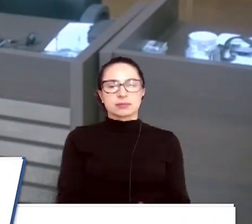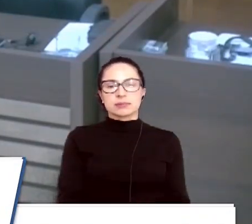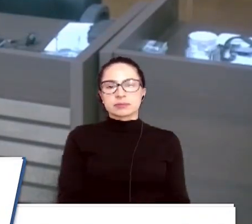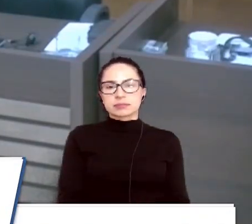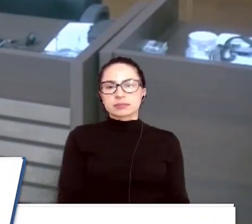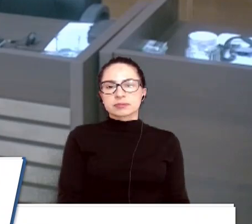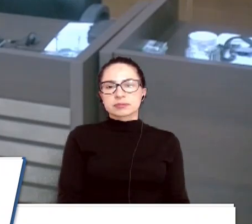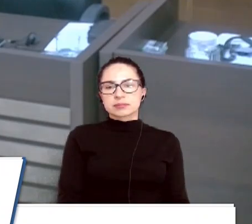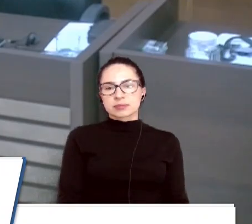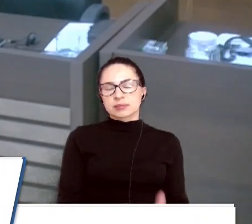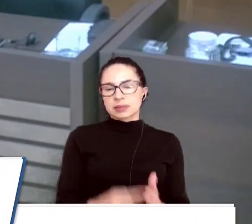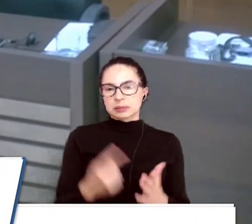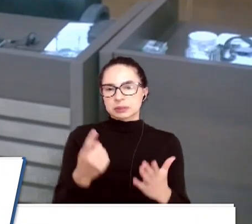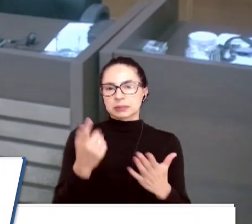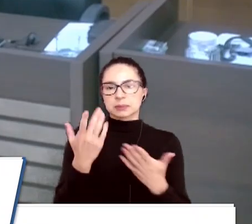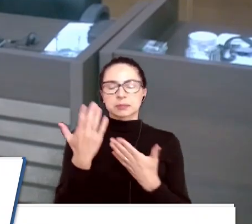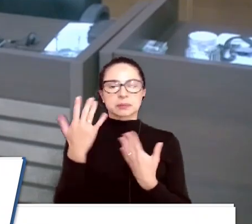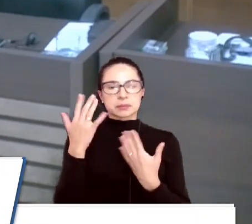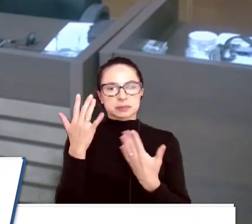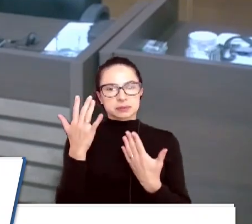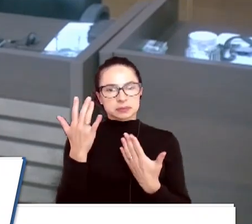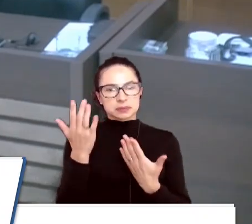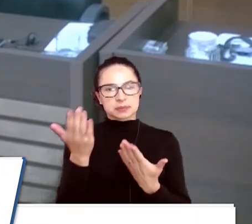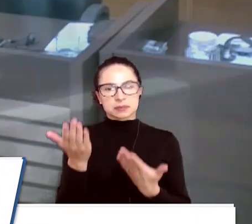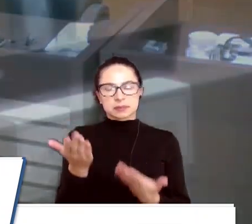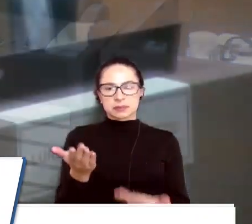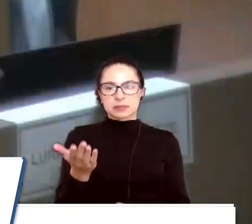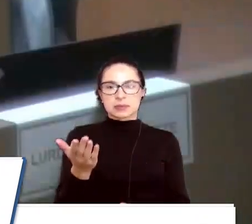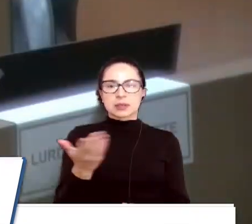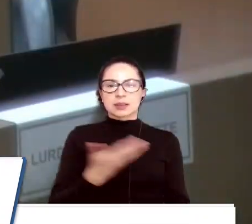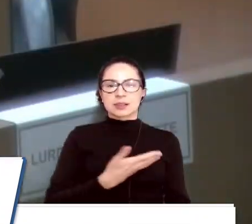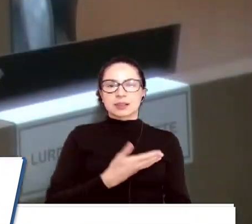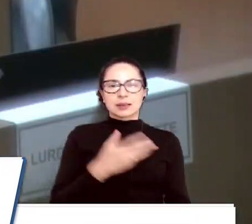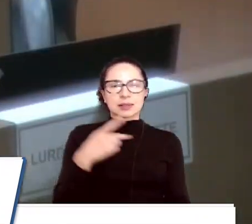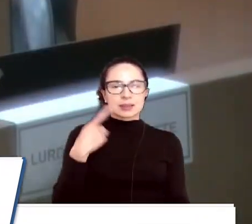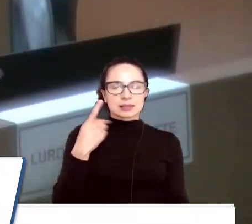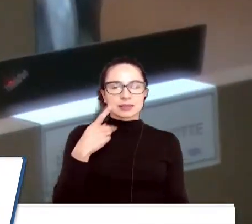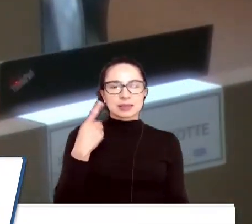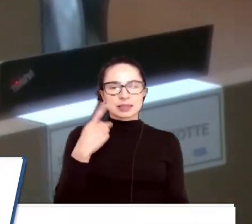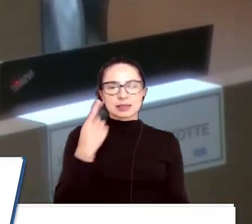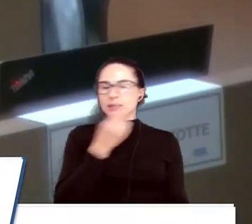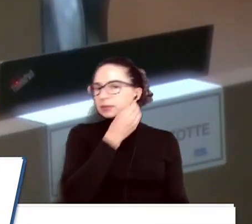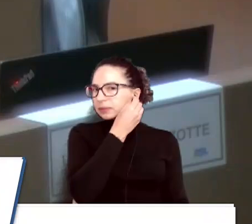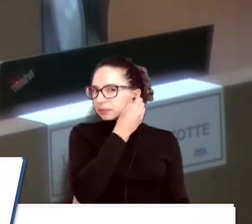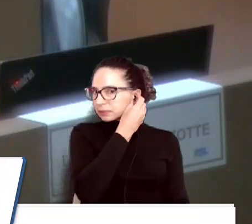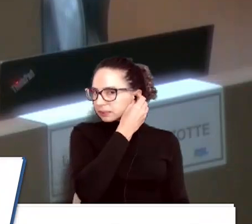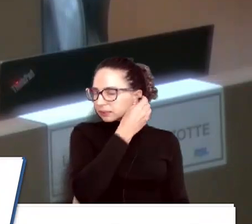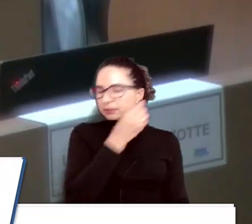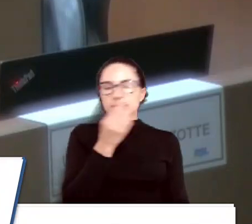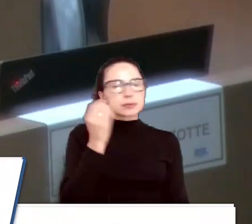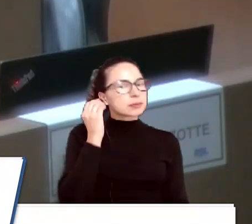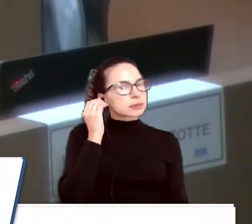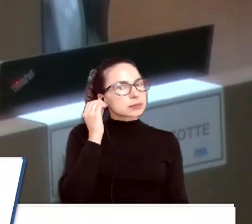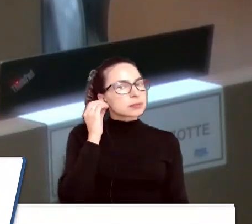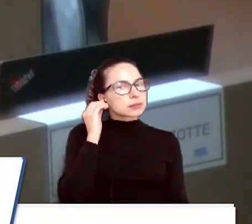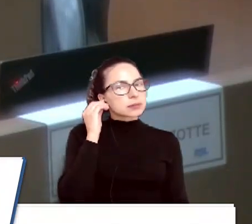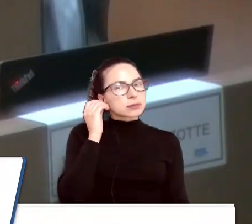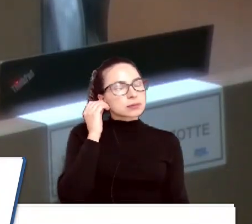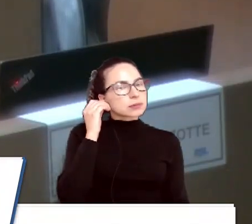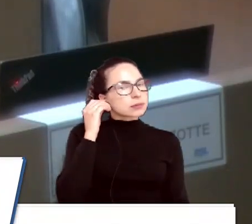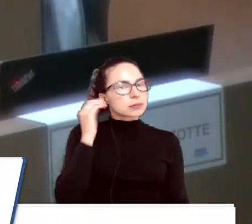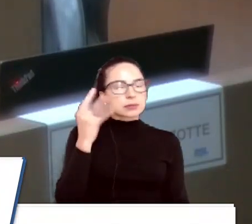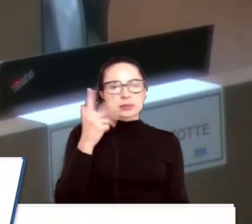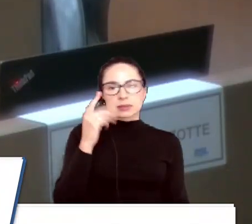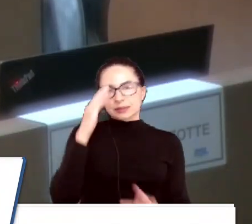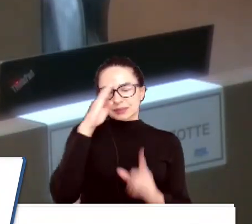Primeiro eu quero parabenizar, né, ao nobre amigo Sérgio Palamone. Linda homenagem. Não sei se eu vou conseguir